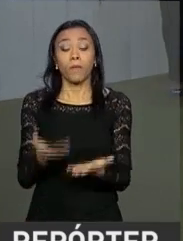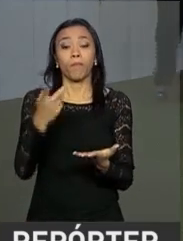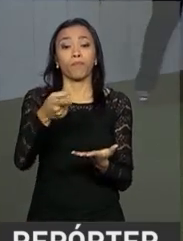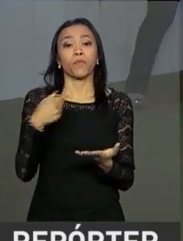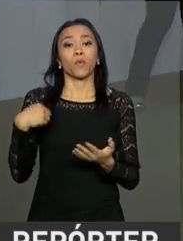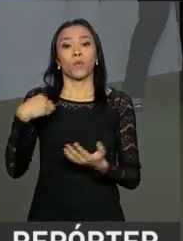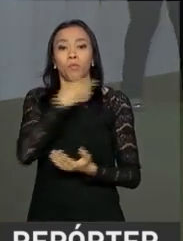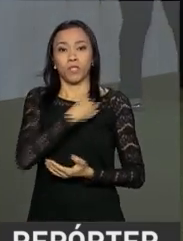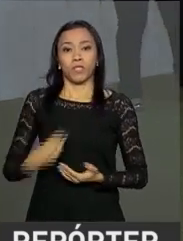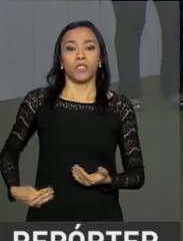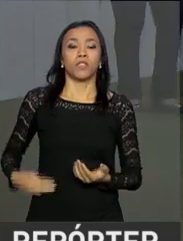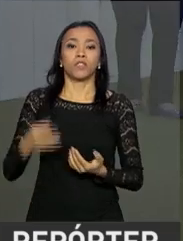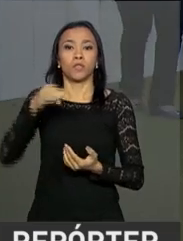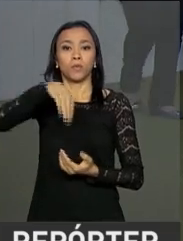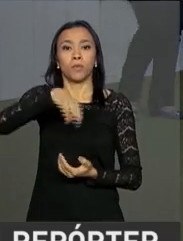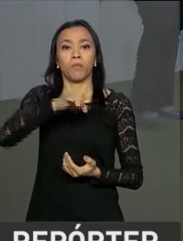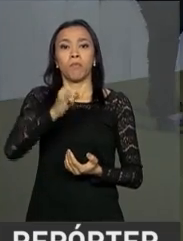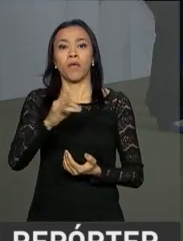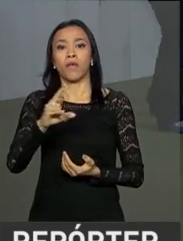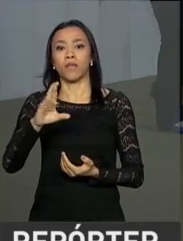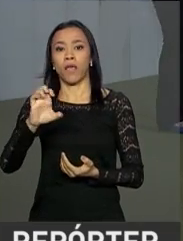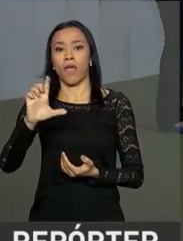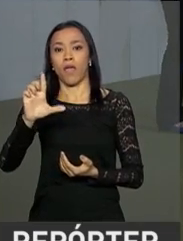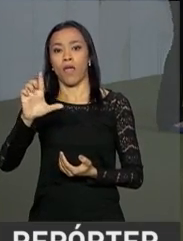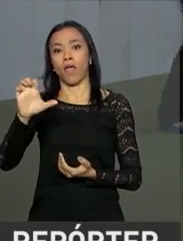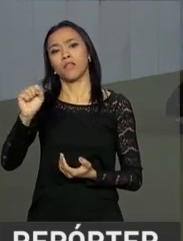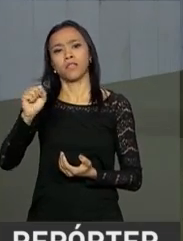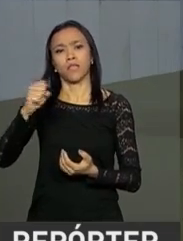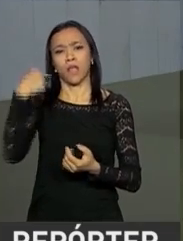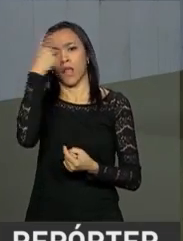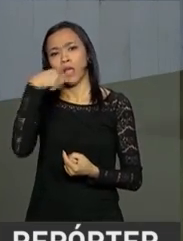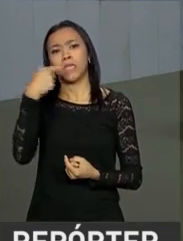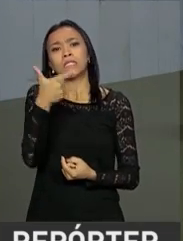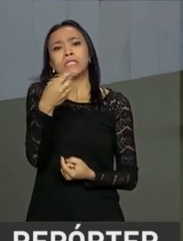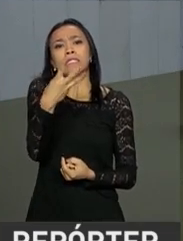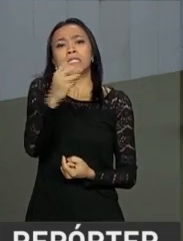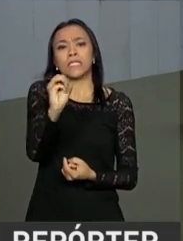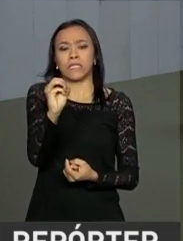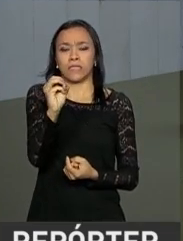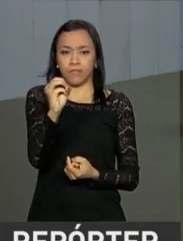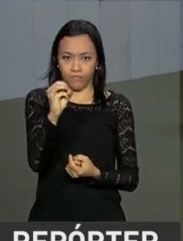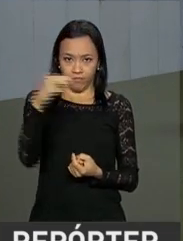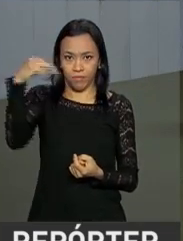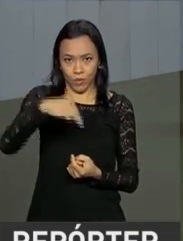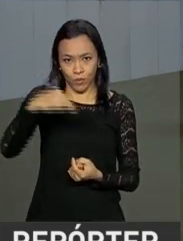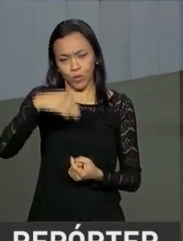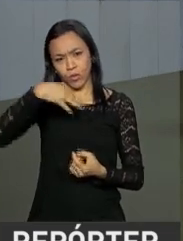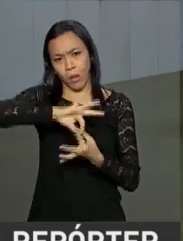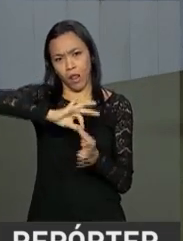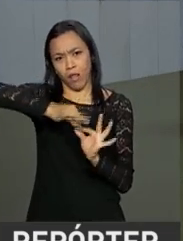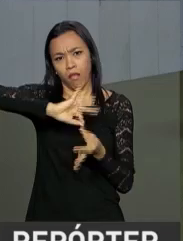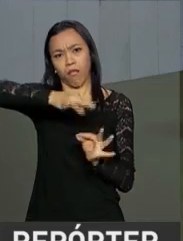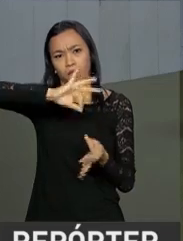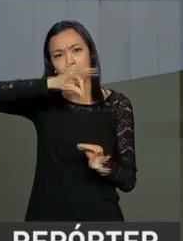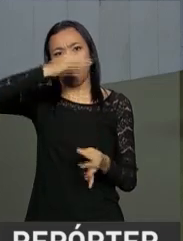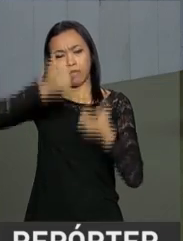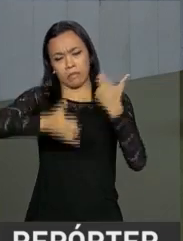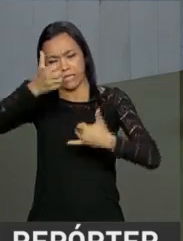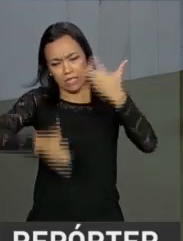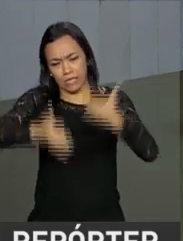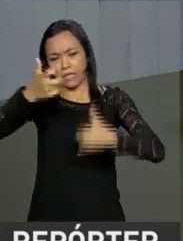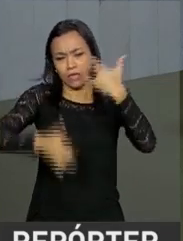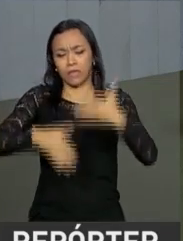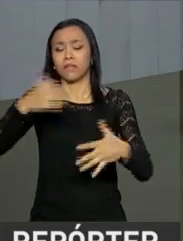aí por cerca de 30 minutos aos parlamentares. Ele destacou que essa, a crise que o país vive atualmente, é